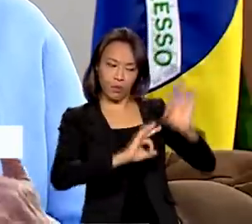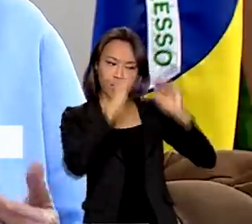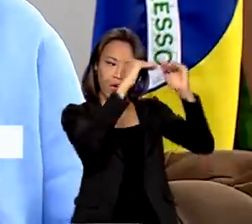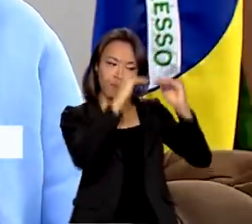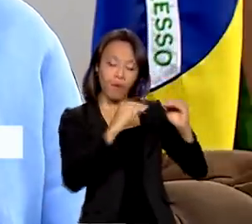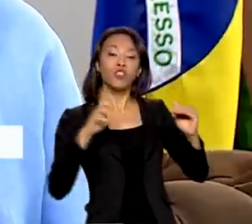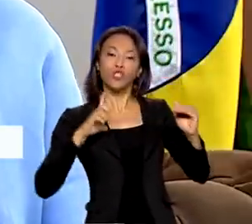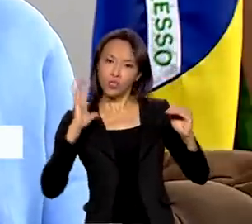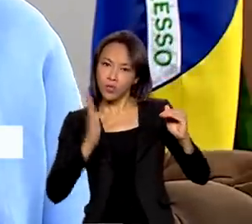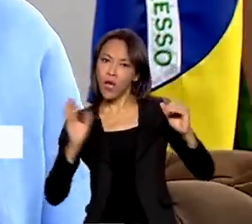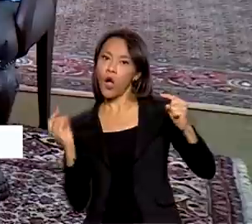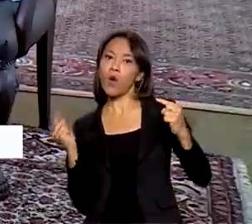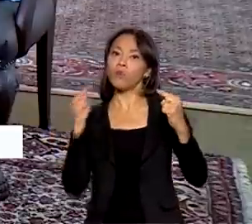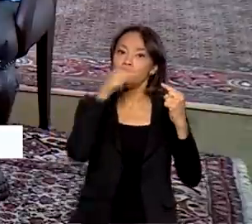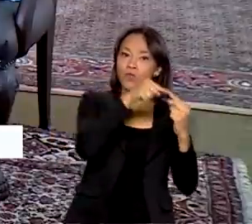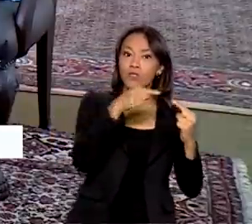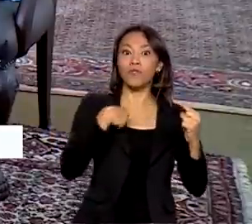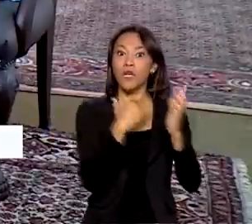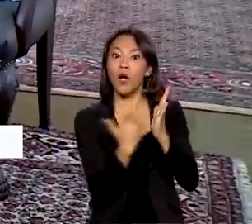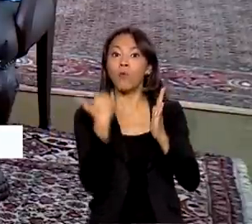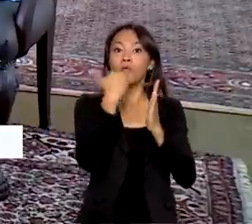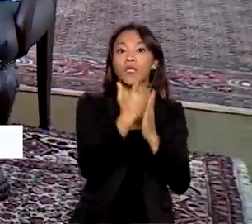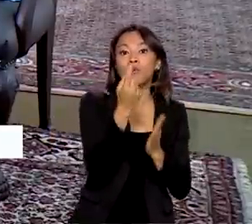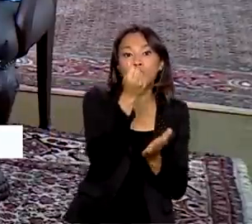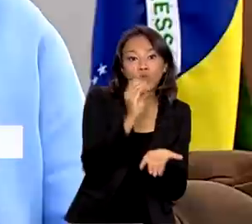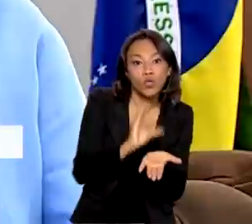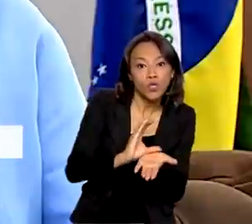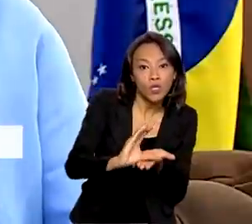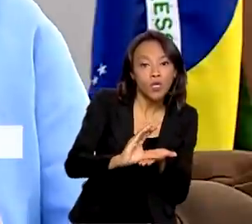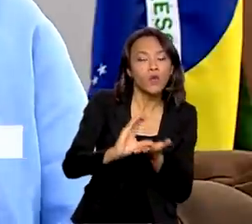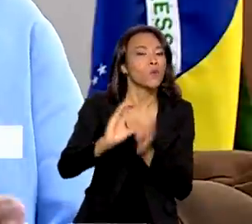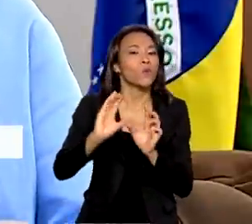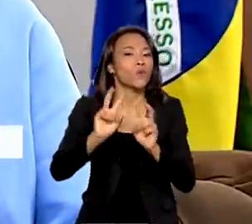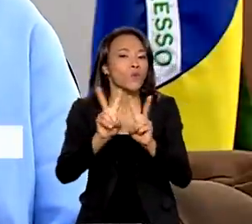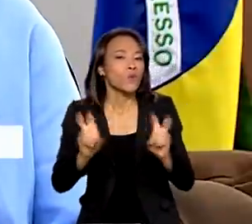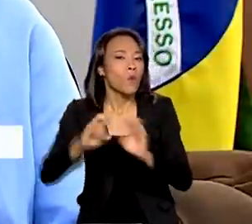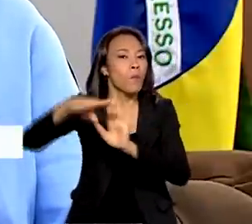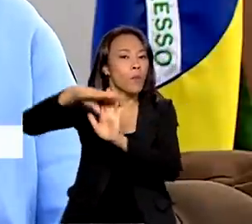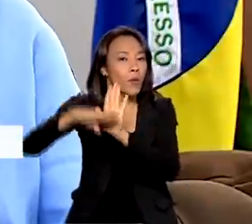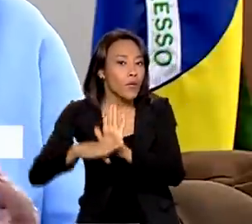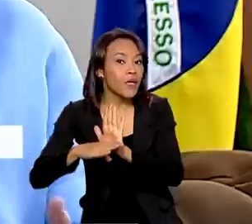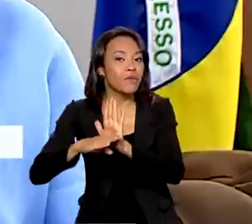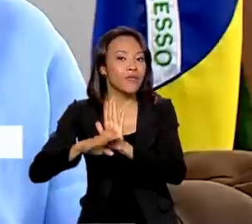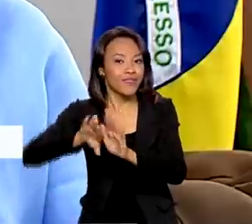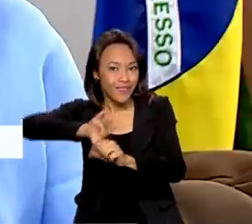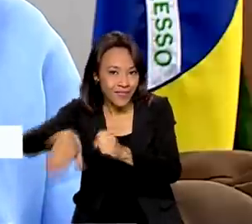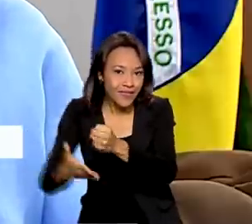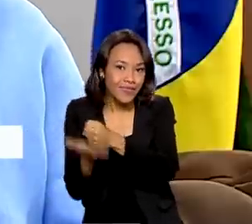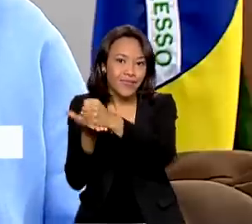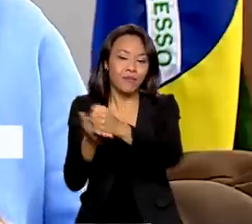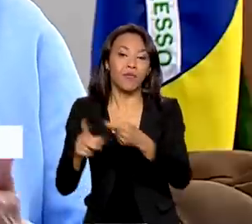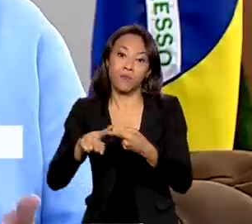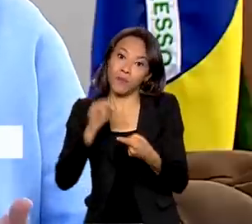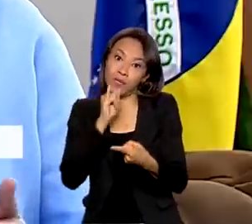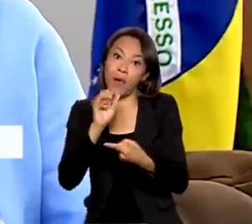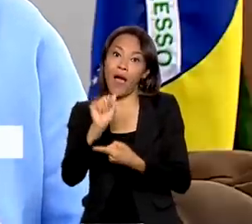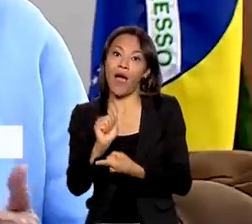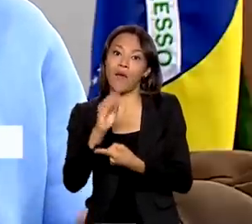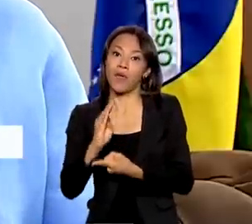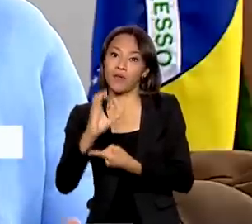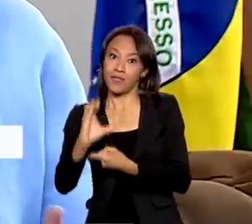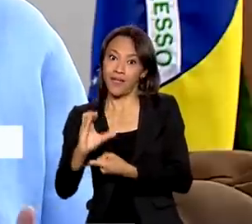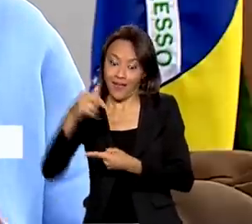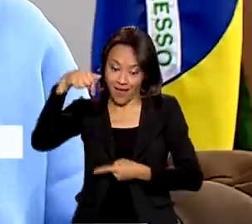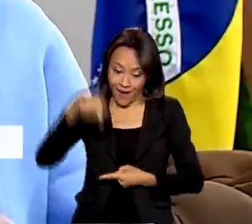essa meta e aumentamos aí os recursos para os programas de agricultura sustentável como o plano ABC que